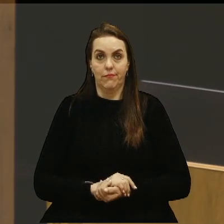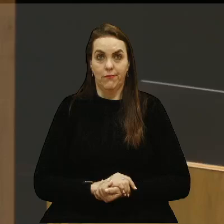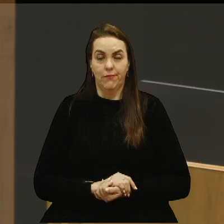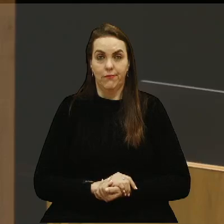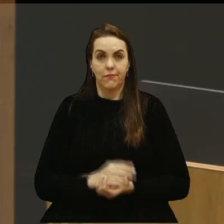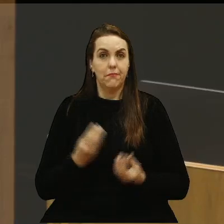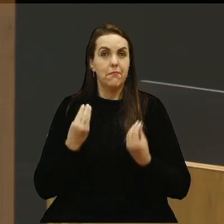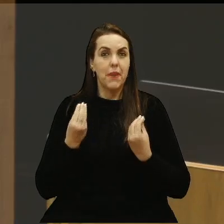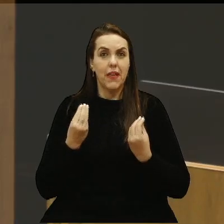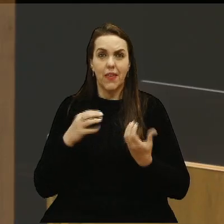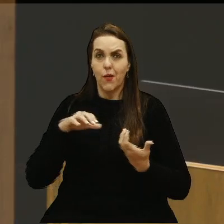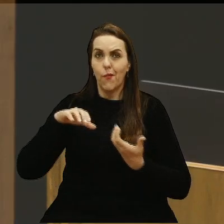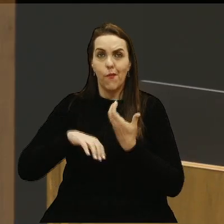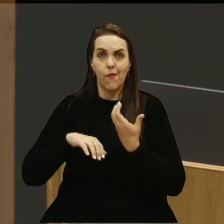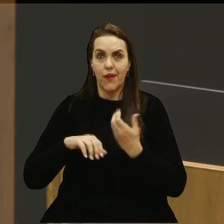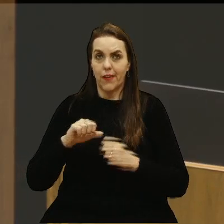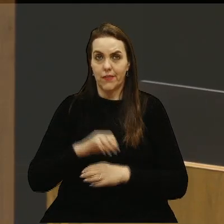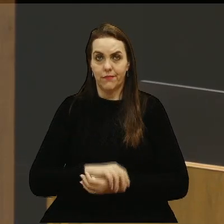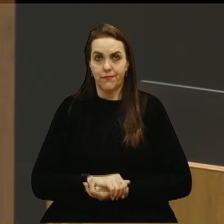Para que serve o Congresso Nacional?